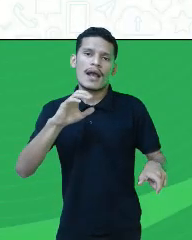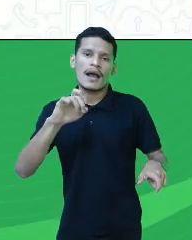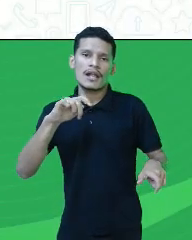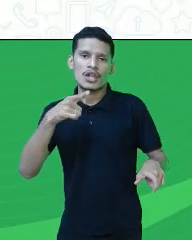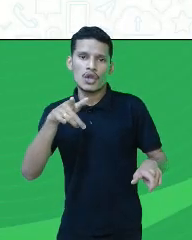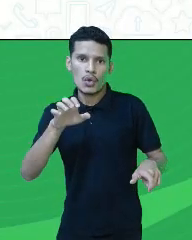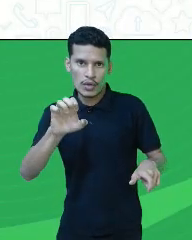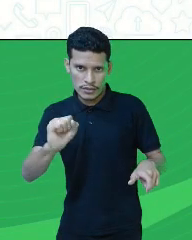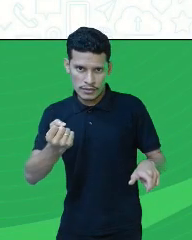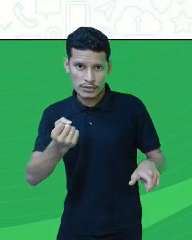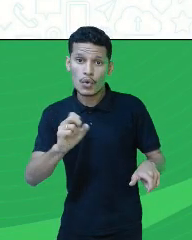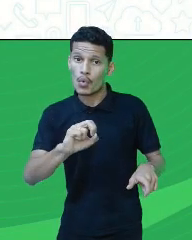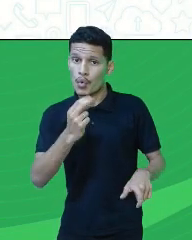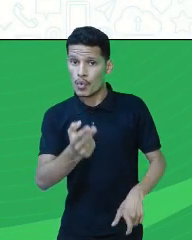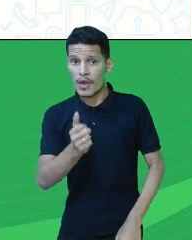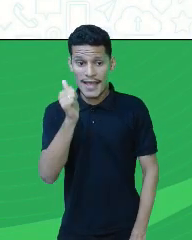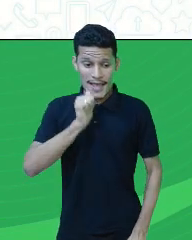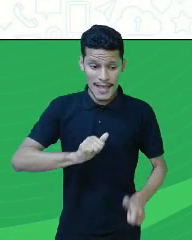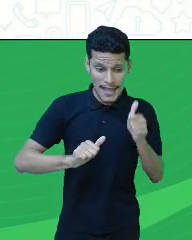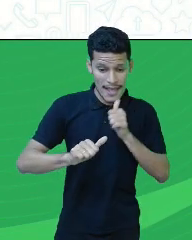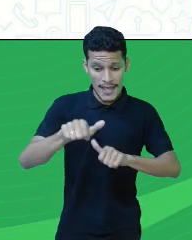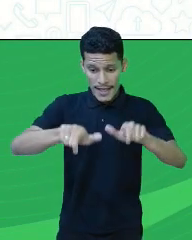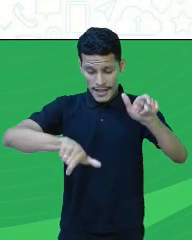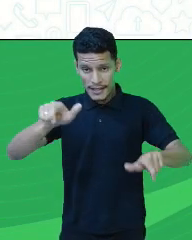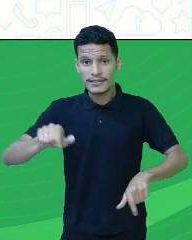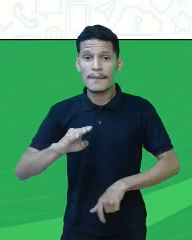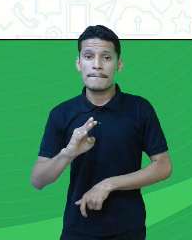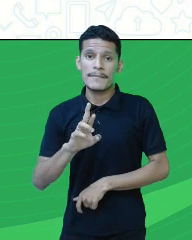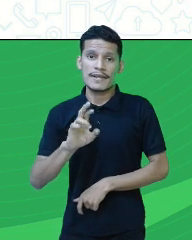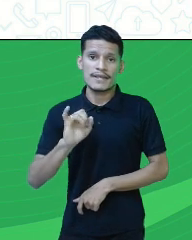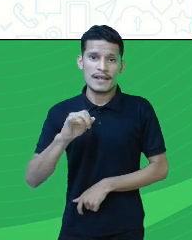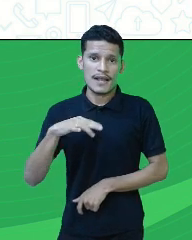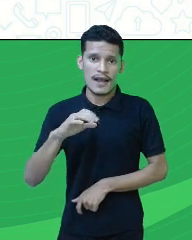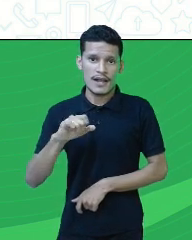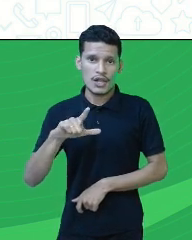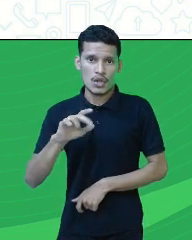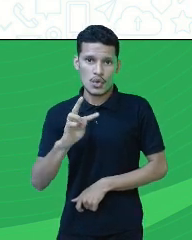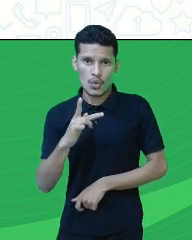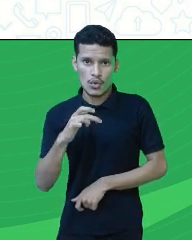sempre vai concordar aí a questão do número com